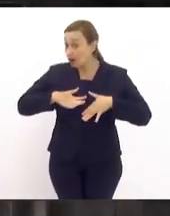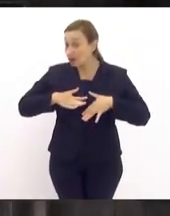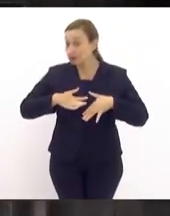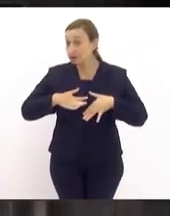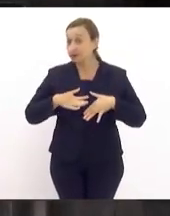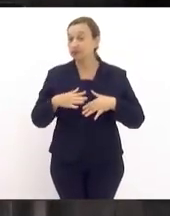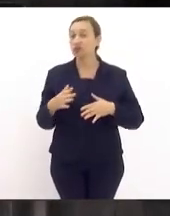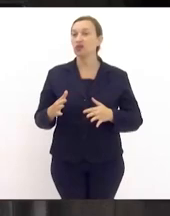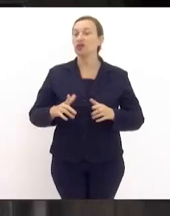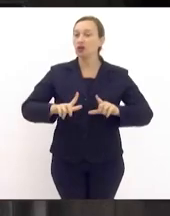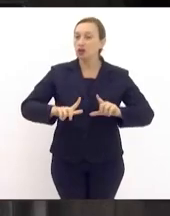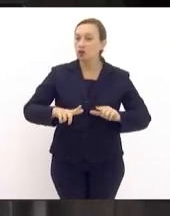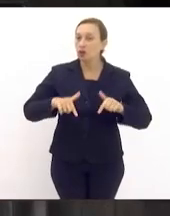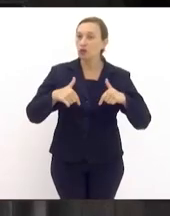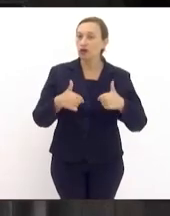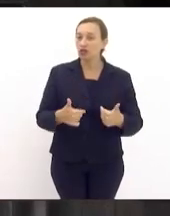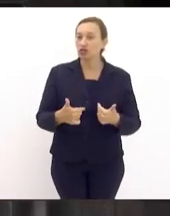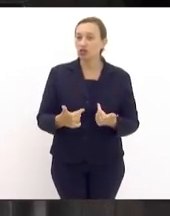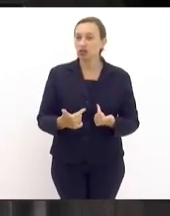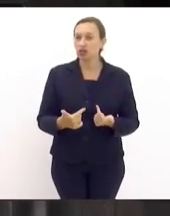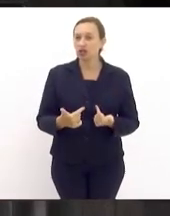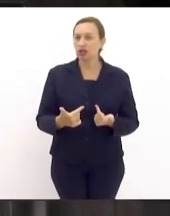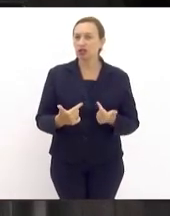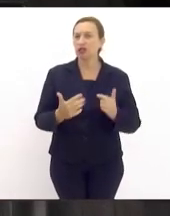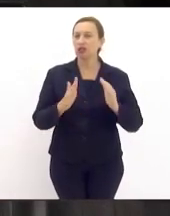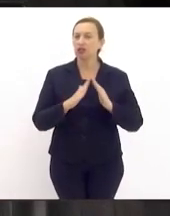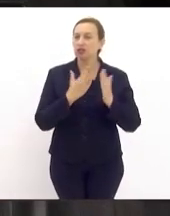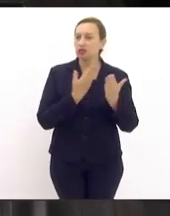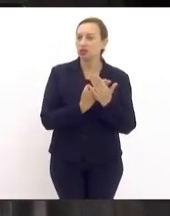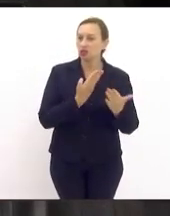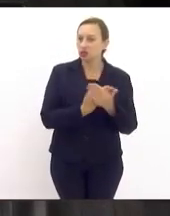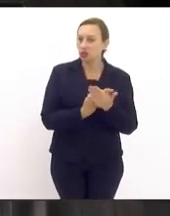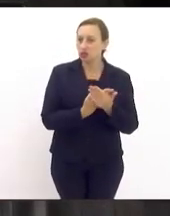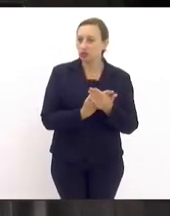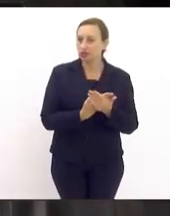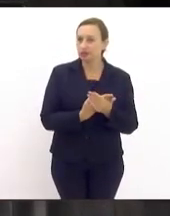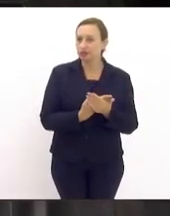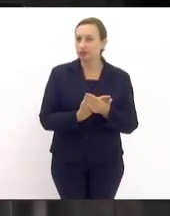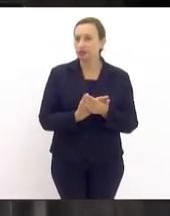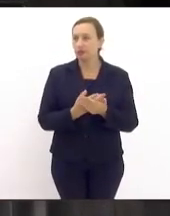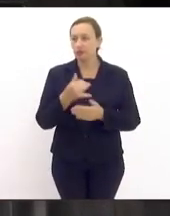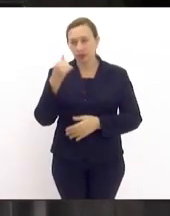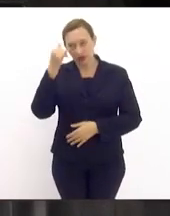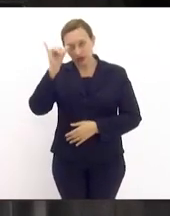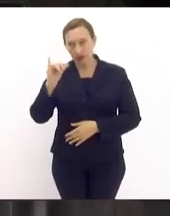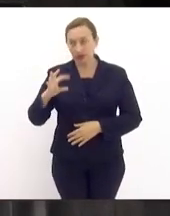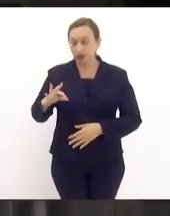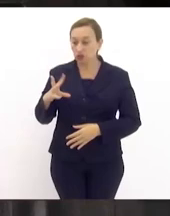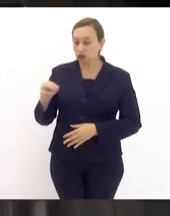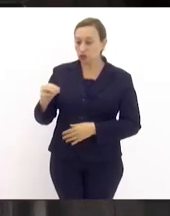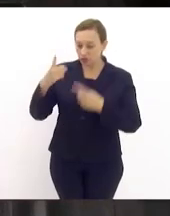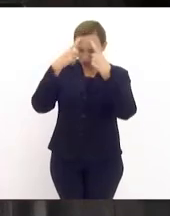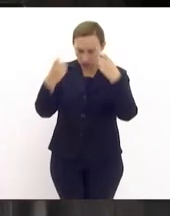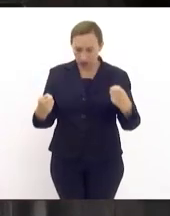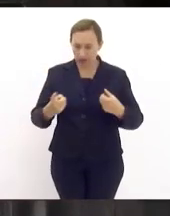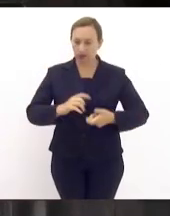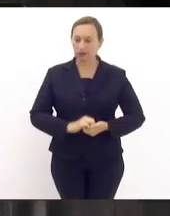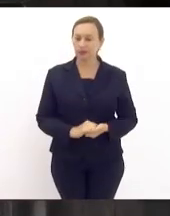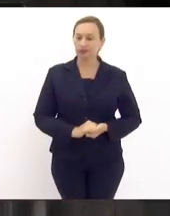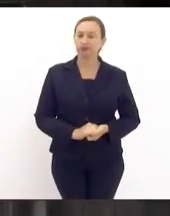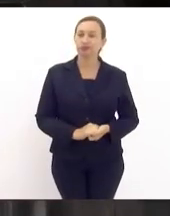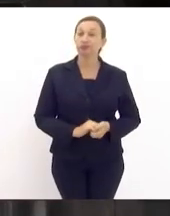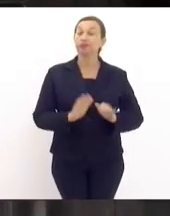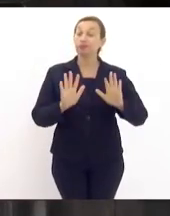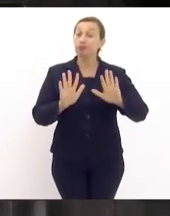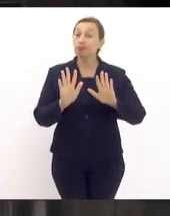garantir o funcionamento das unidades escolares, prevenindo toda forma de violência. Só